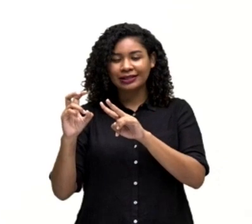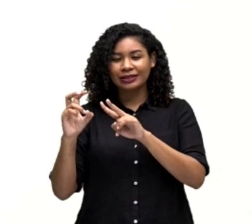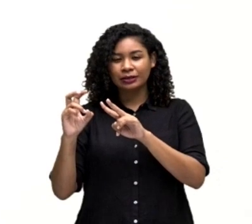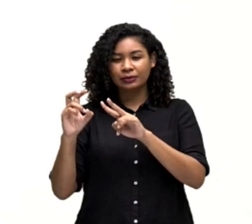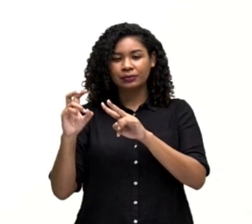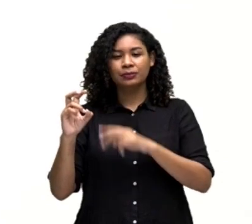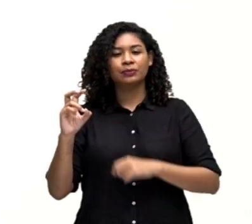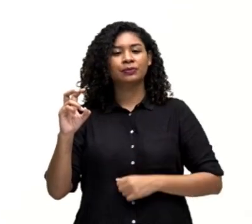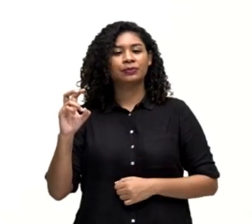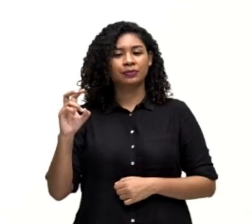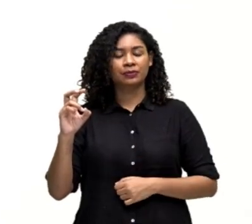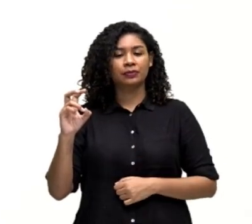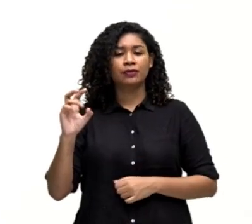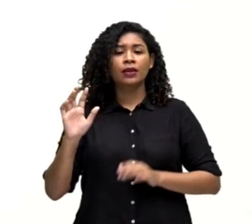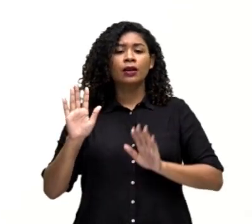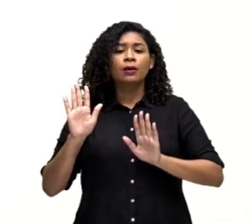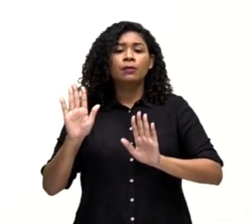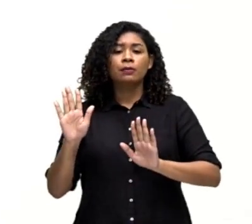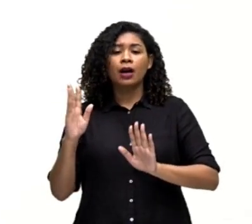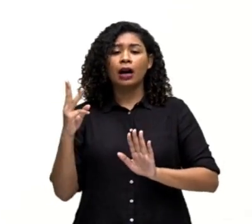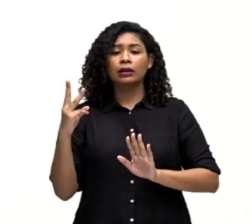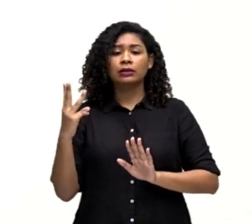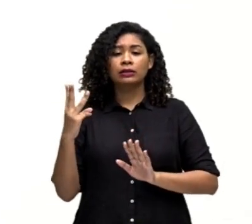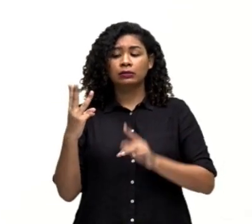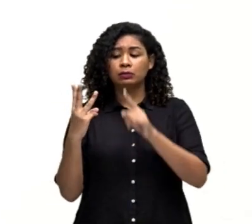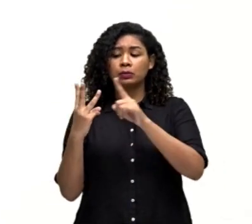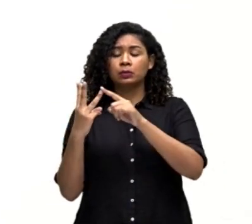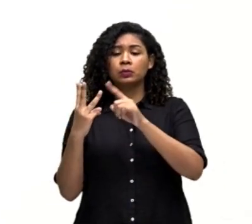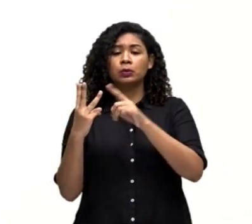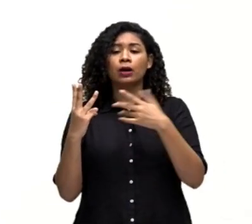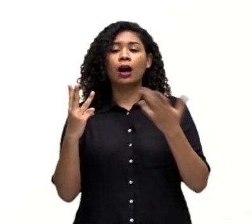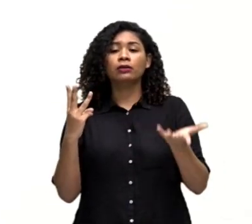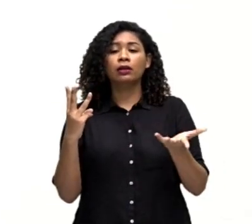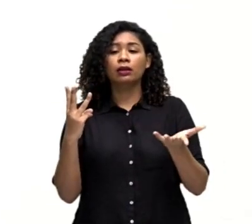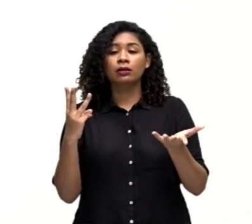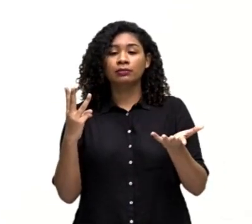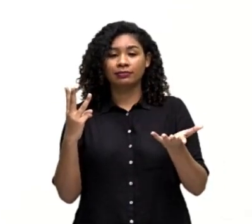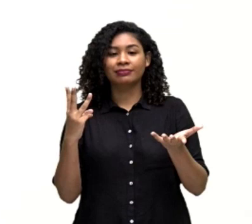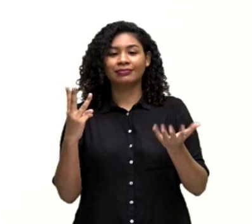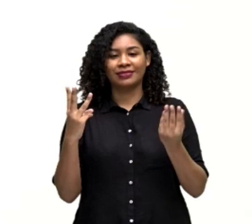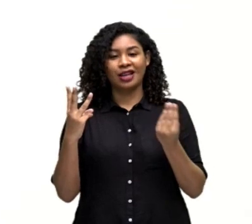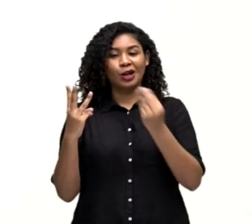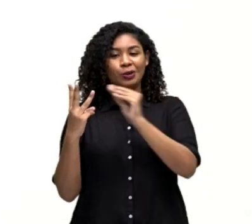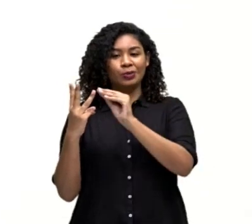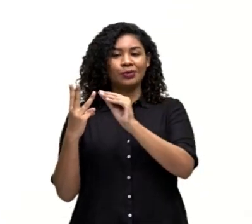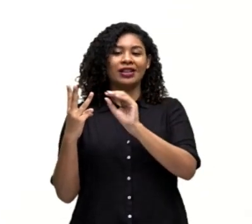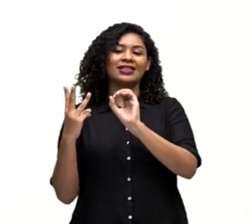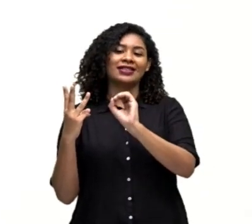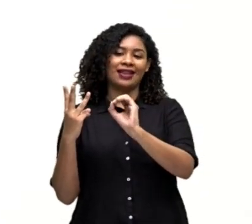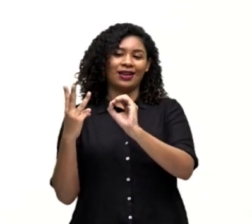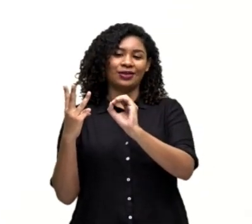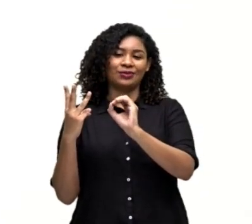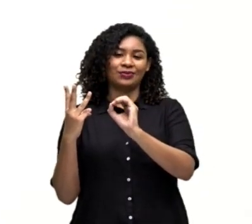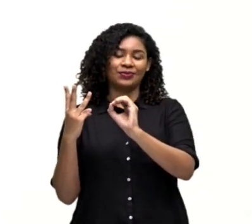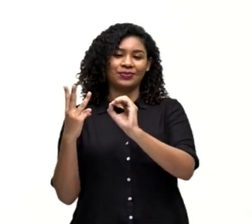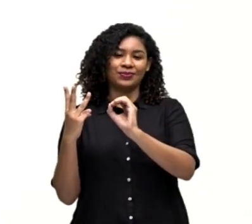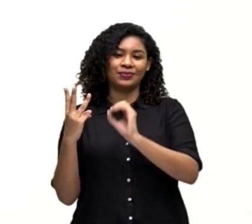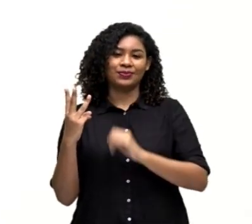nosso numerador. E a terceira casa obrigatória você completa com o 0. Tá